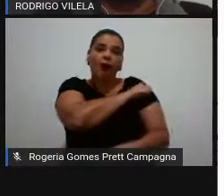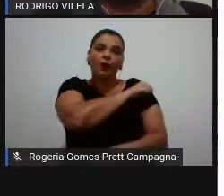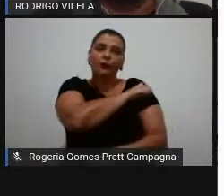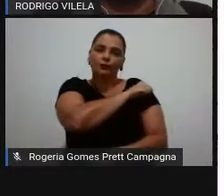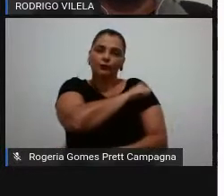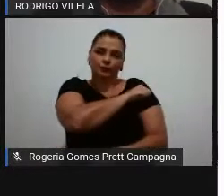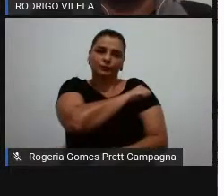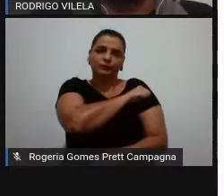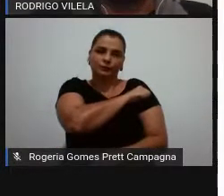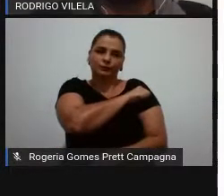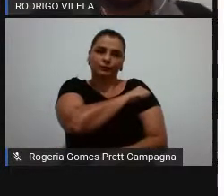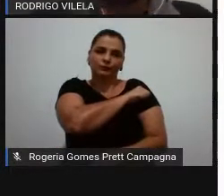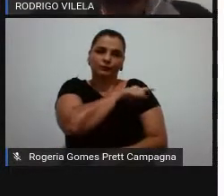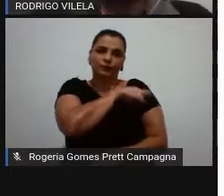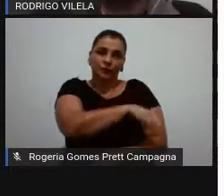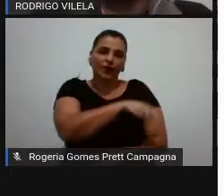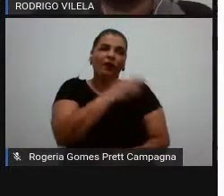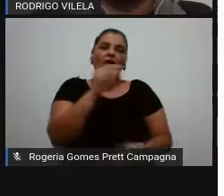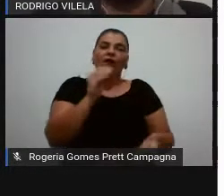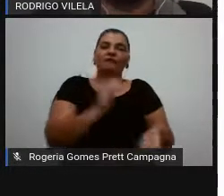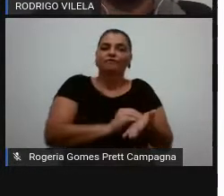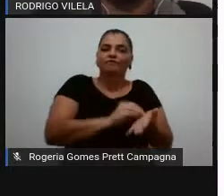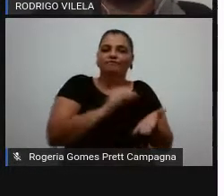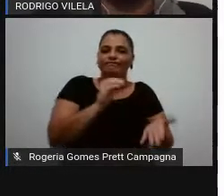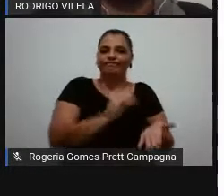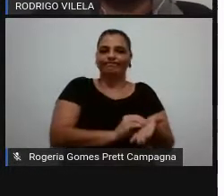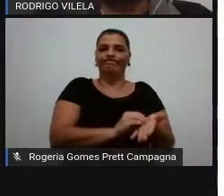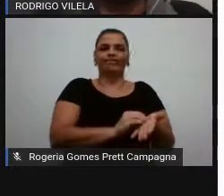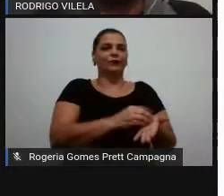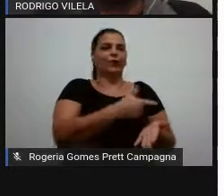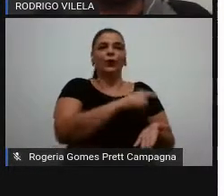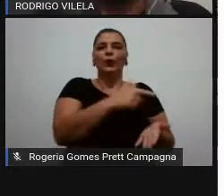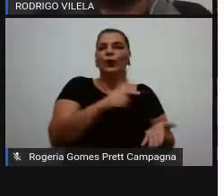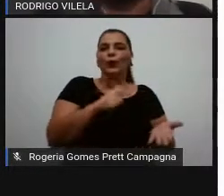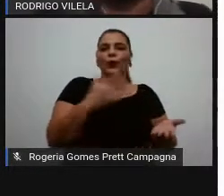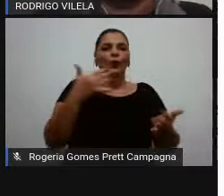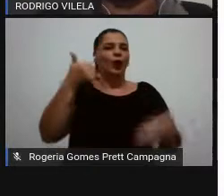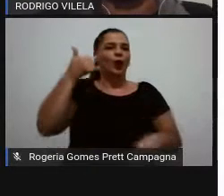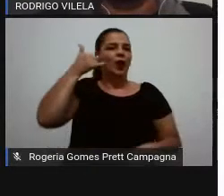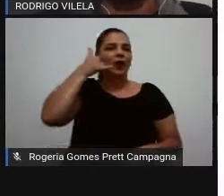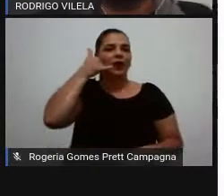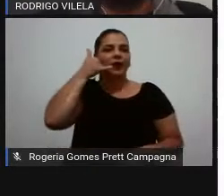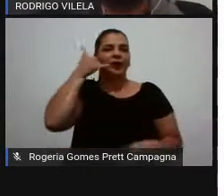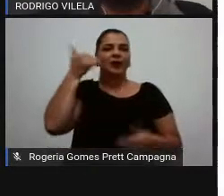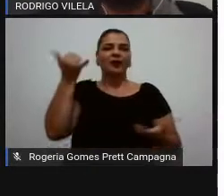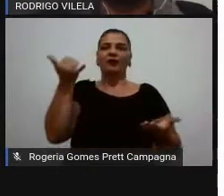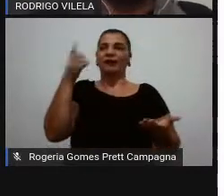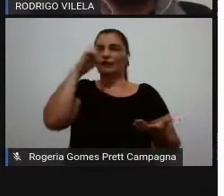tem a maior carência, porque não tem como entrar em contato com o professor, o contato